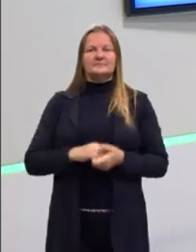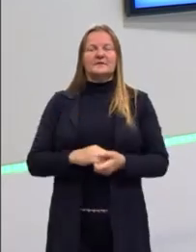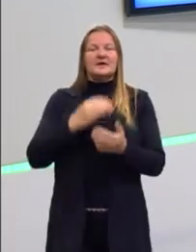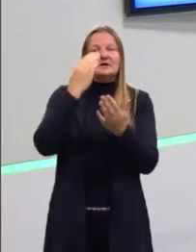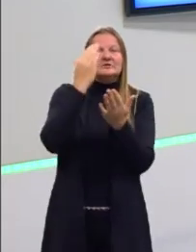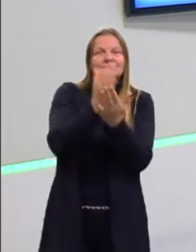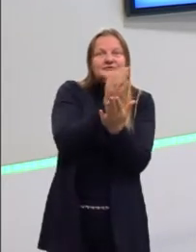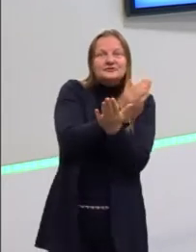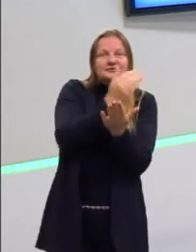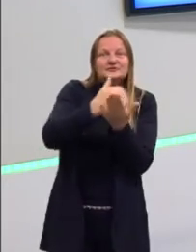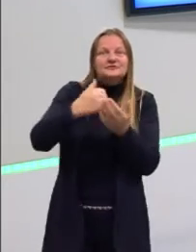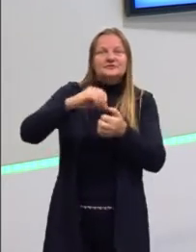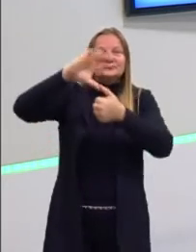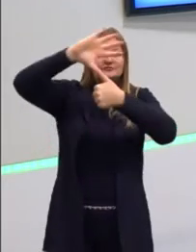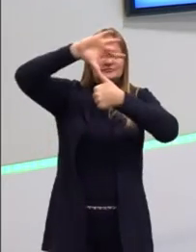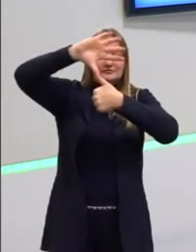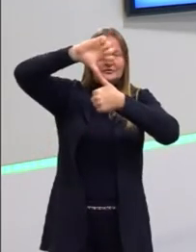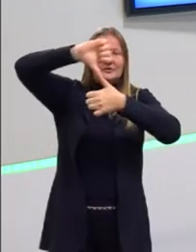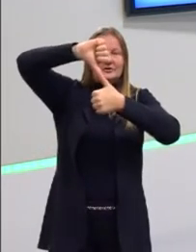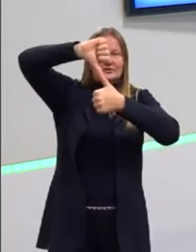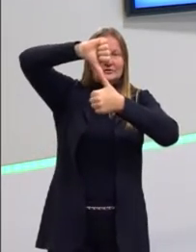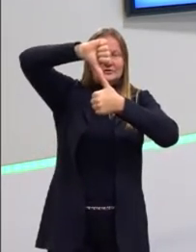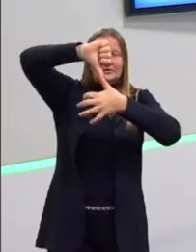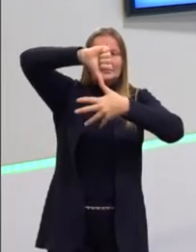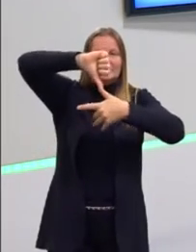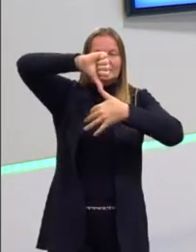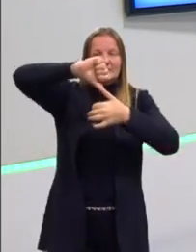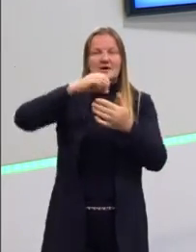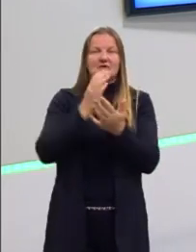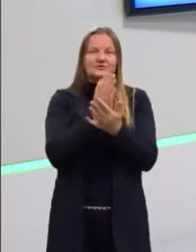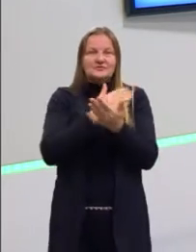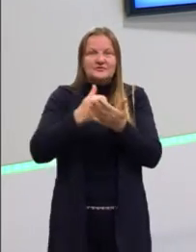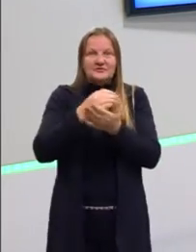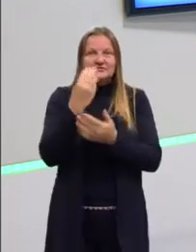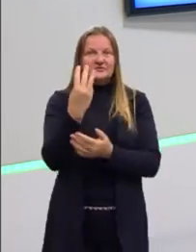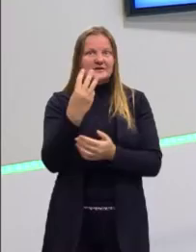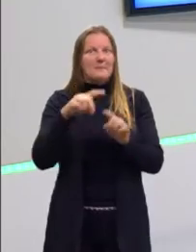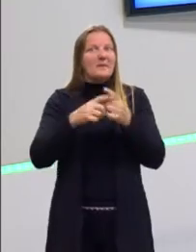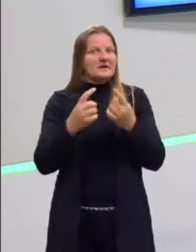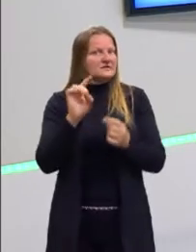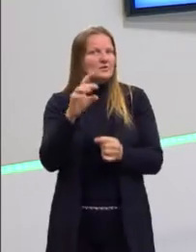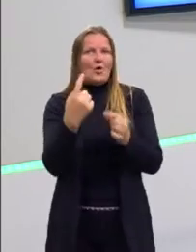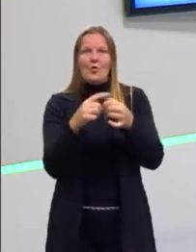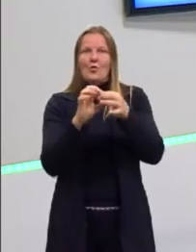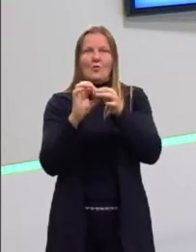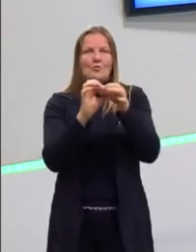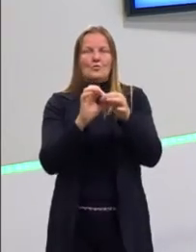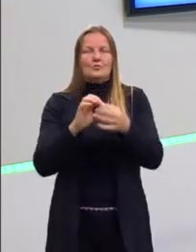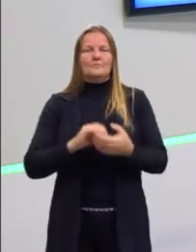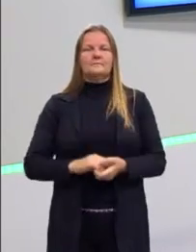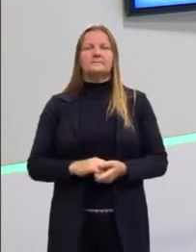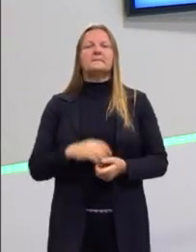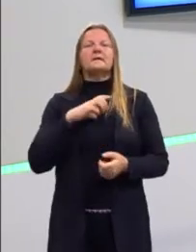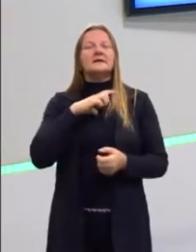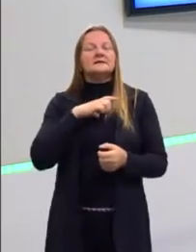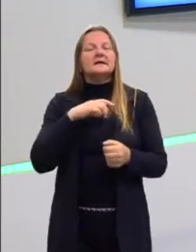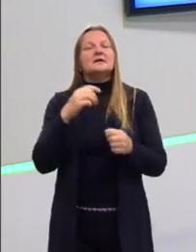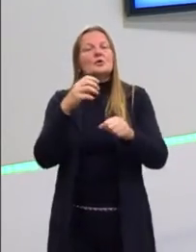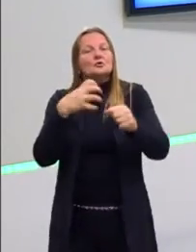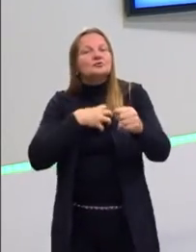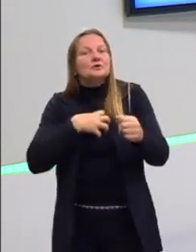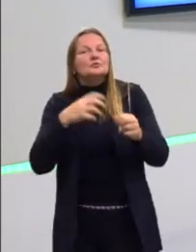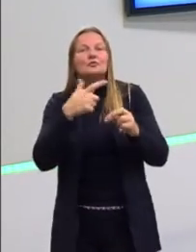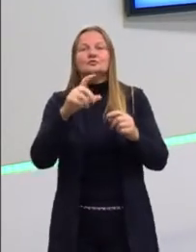divide ela e América do Norte América Central e América do Sul tá agora então a gente acaba dividindo tem outras formas de regionalizar